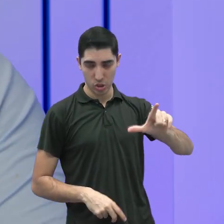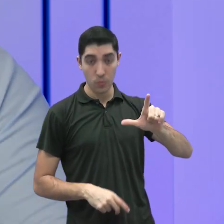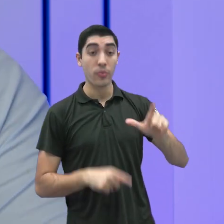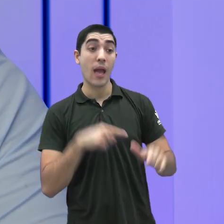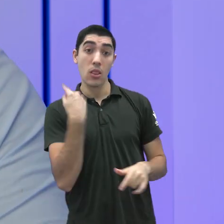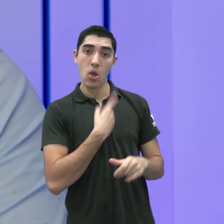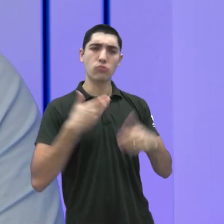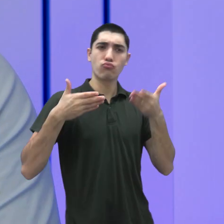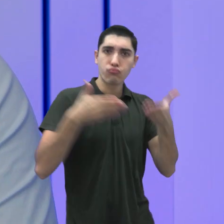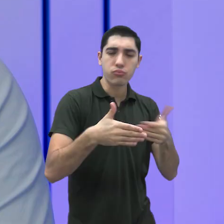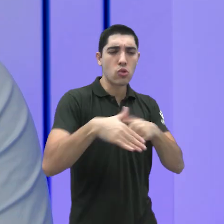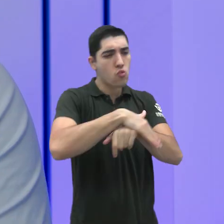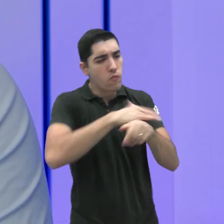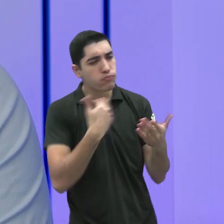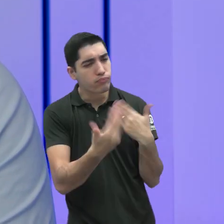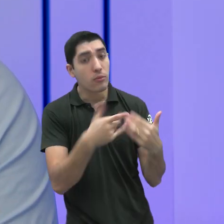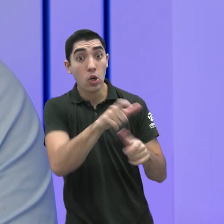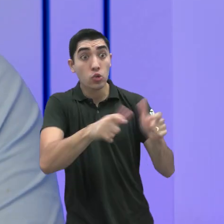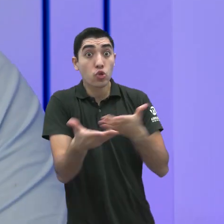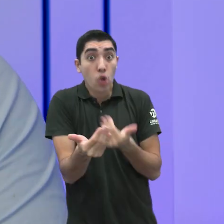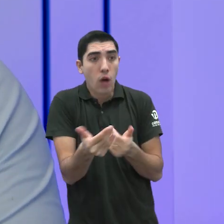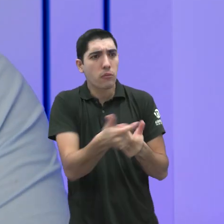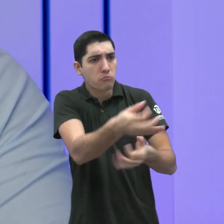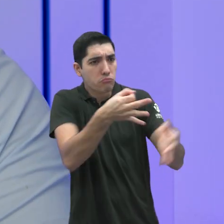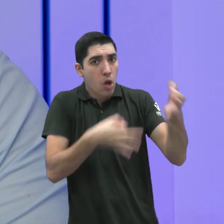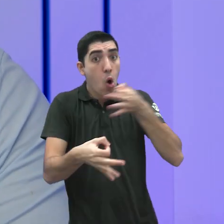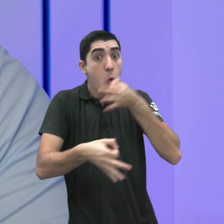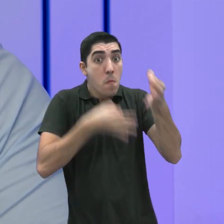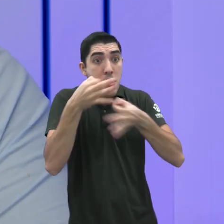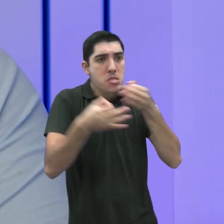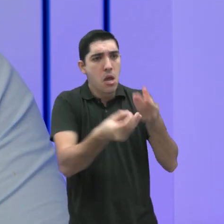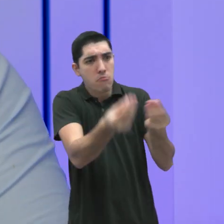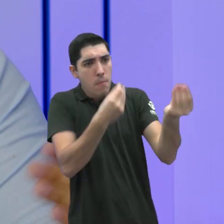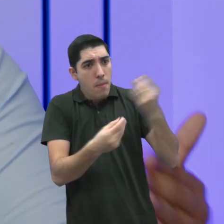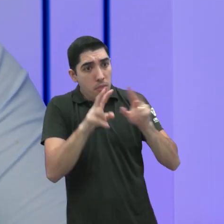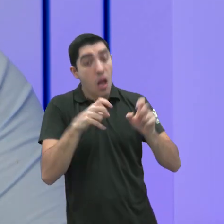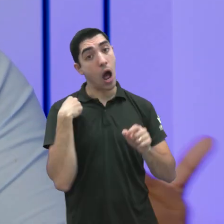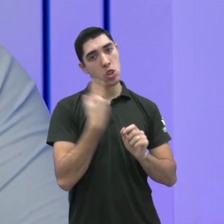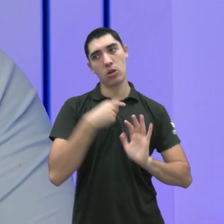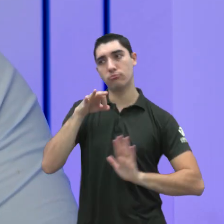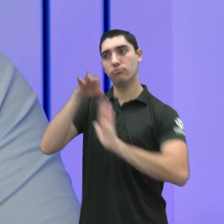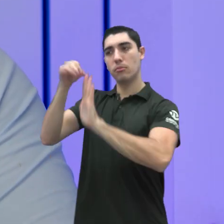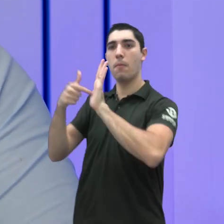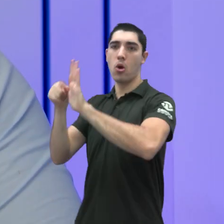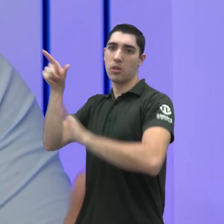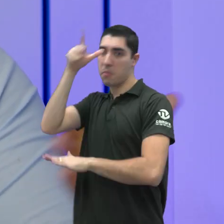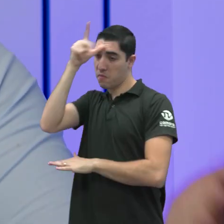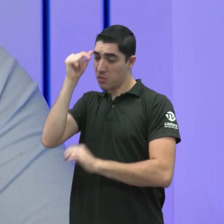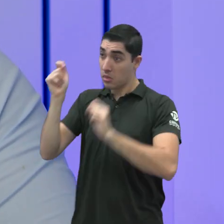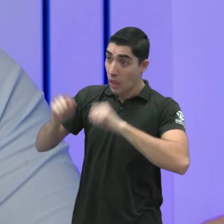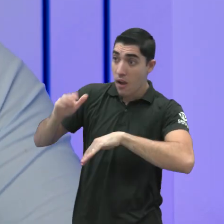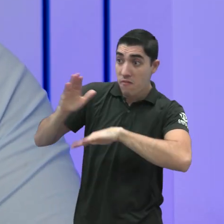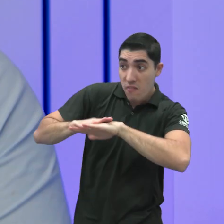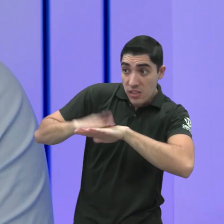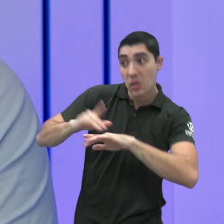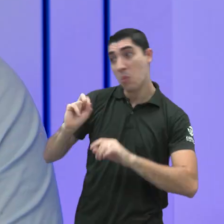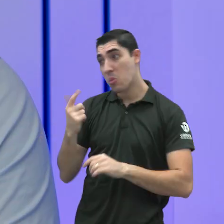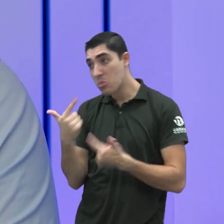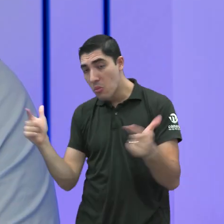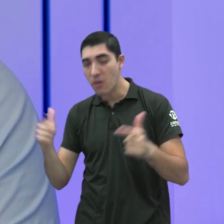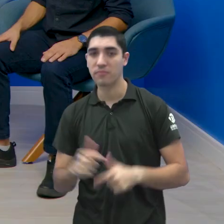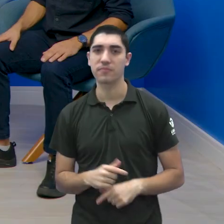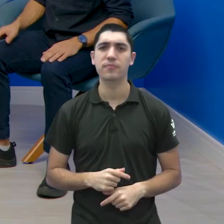isso aqui dá para fazer, isso aqui dá para fazer, e a gente retorna isso para que os próprios alunos sejam porta-voz do governo lá dentro da